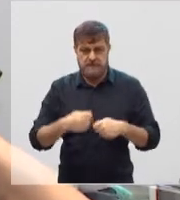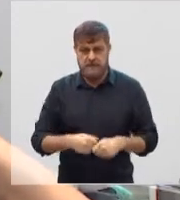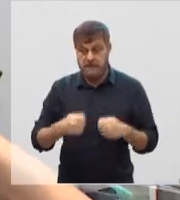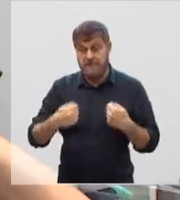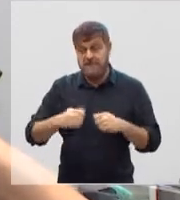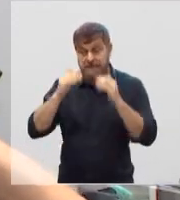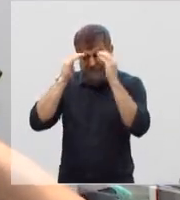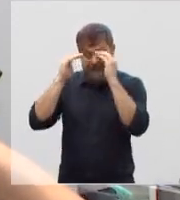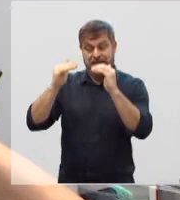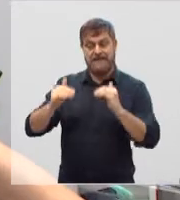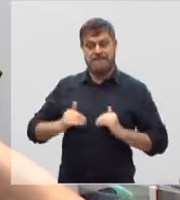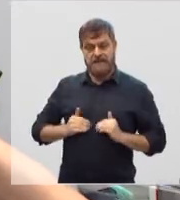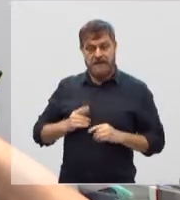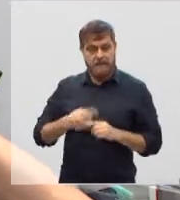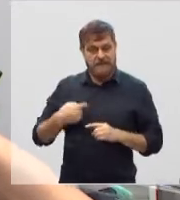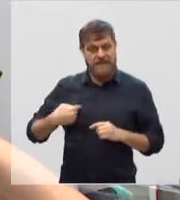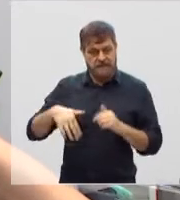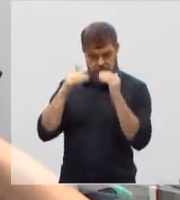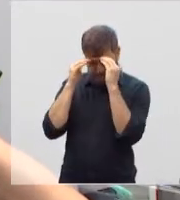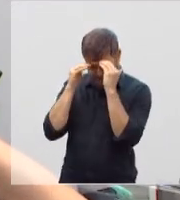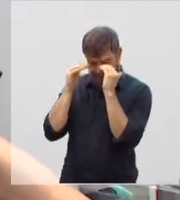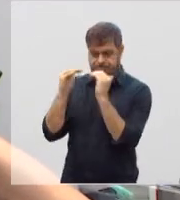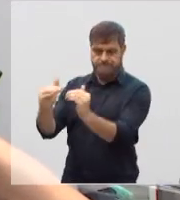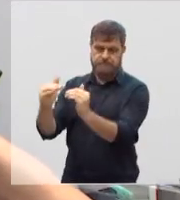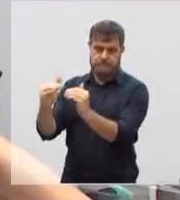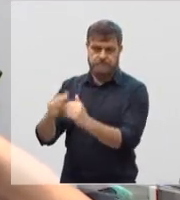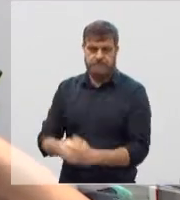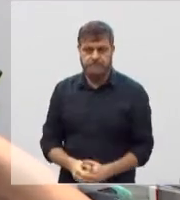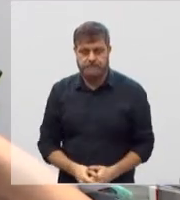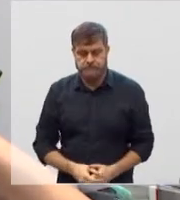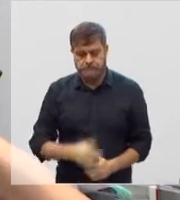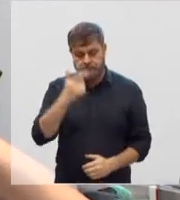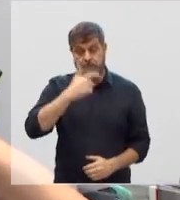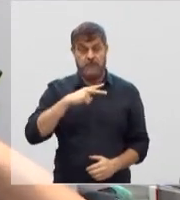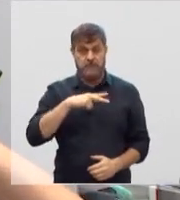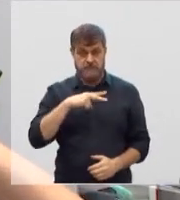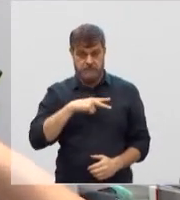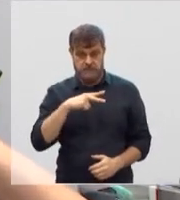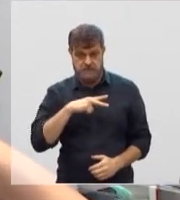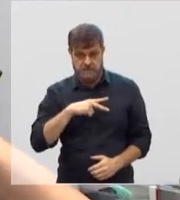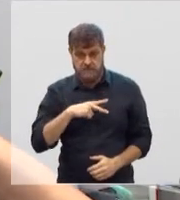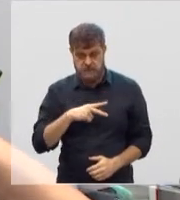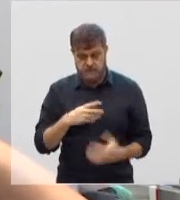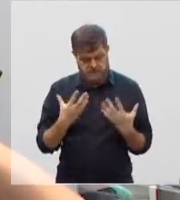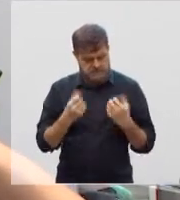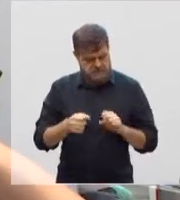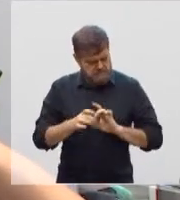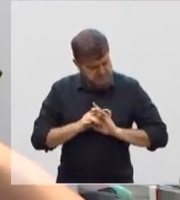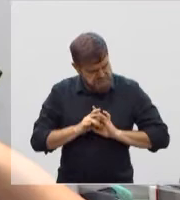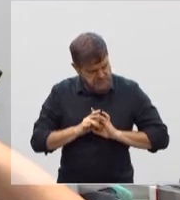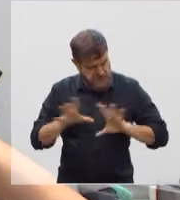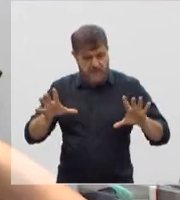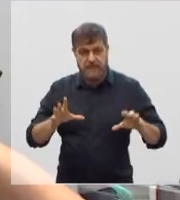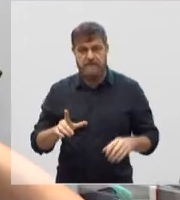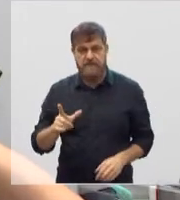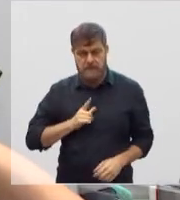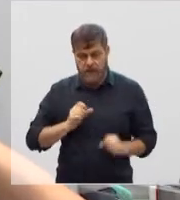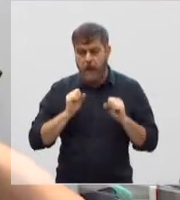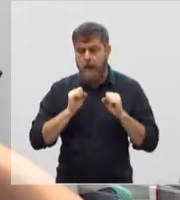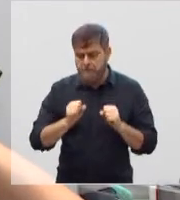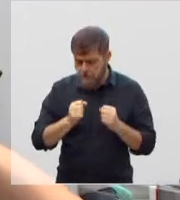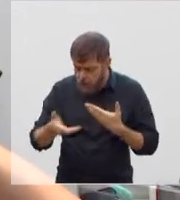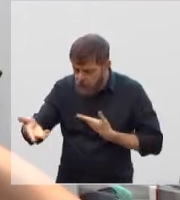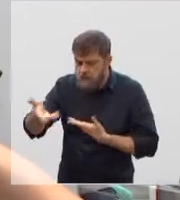nada. Só precisa me respeitar, né? Como eu respeito os demais. Mas eu, particularmente, sou muito aberto